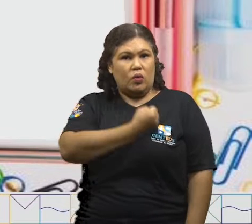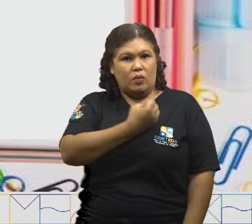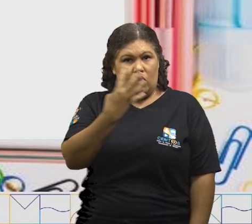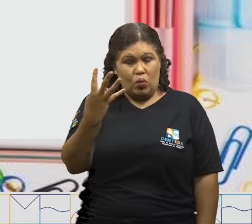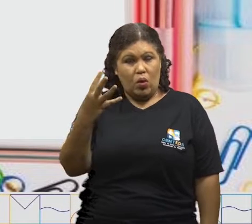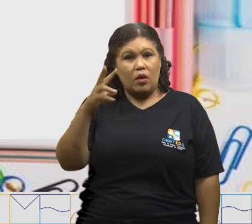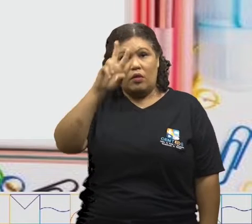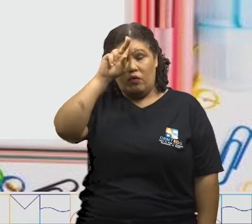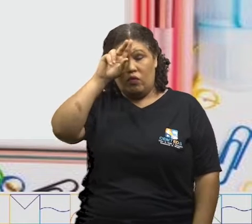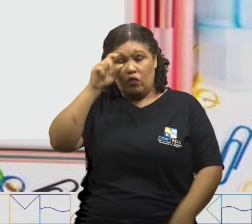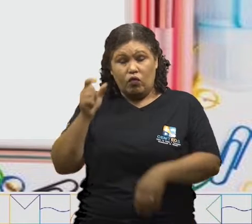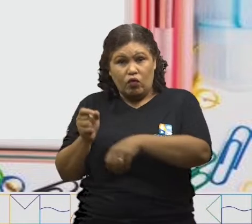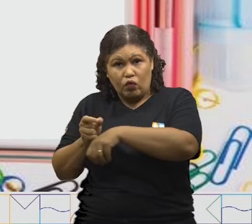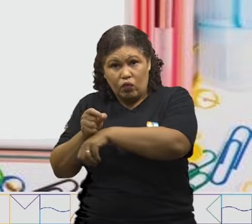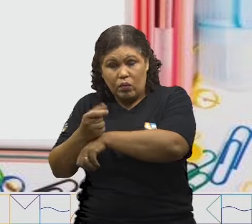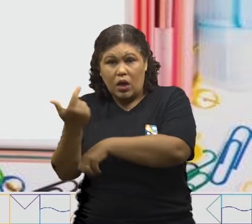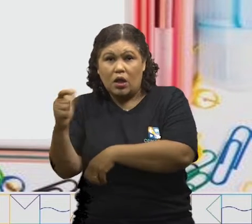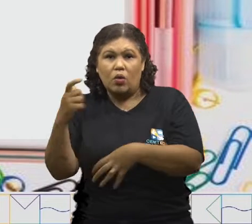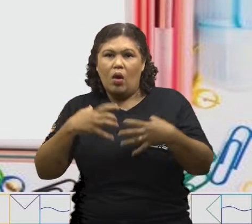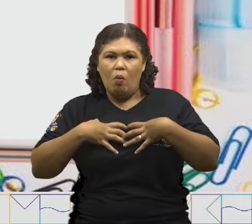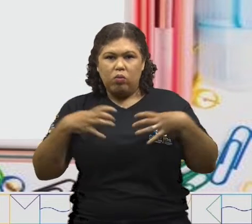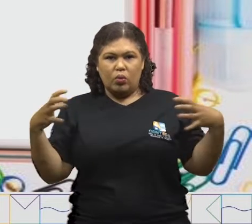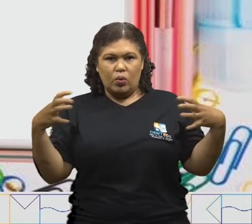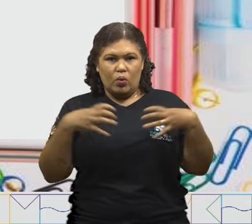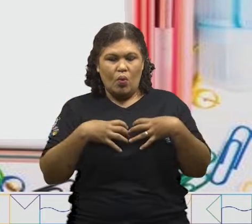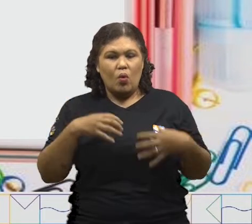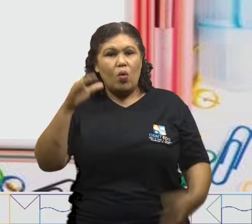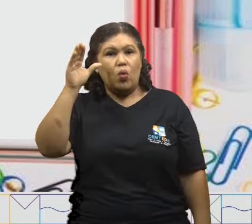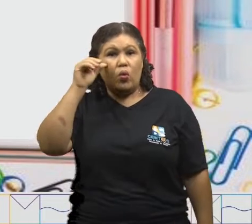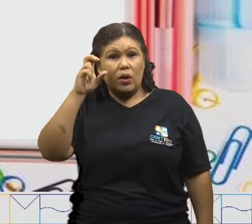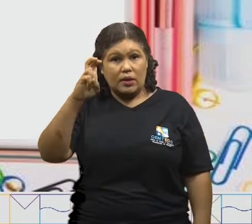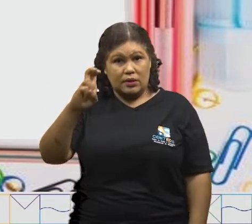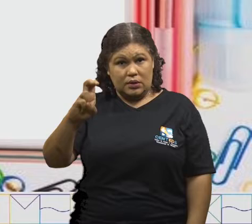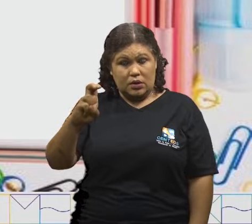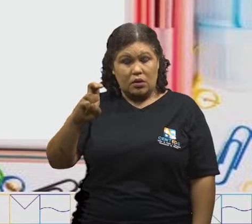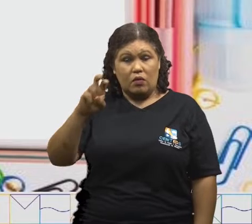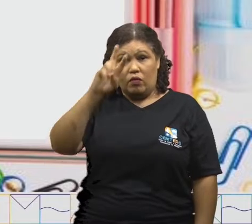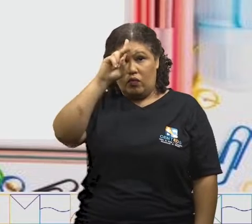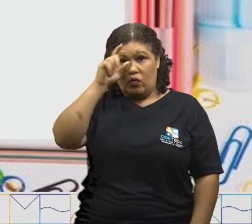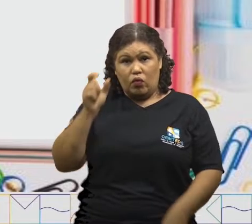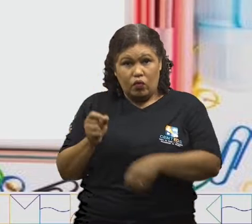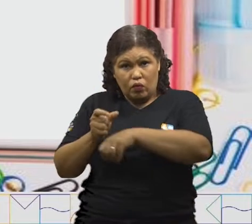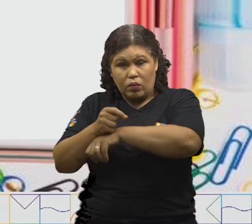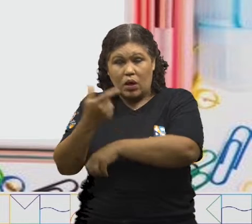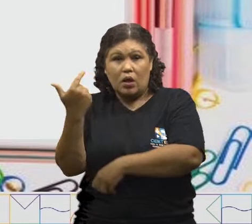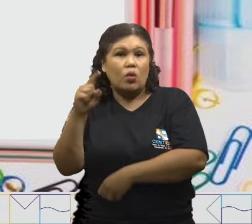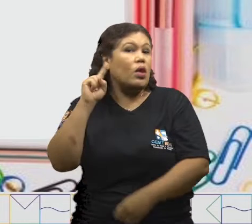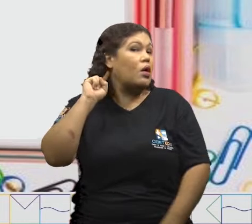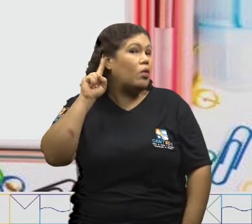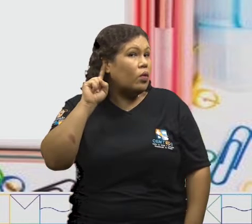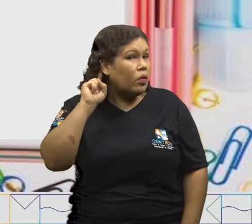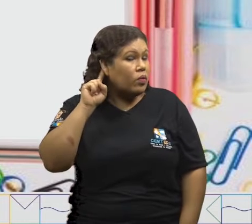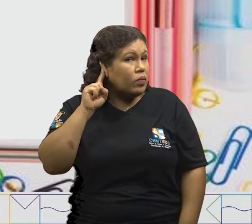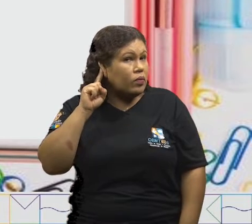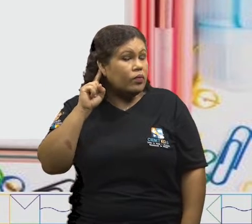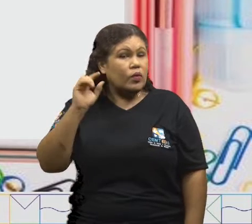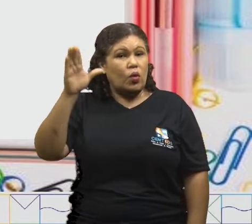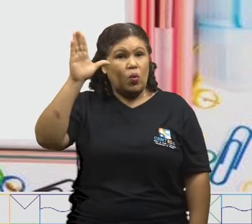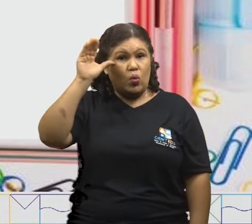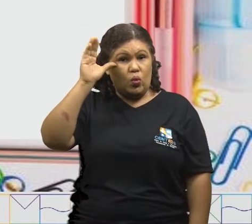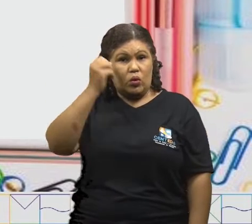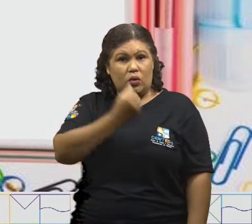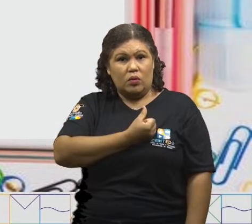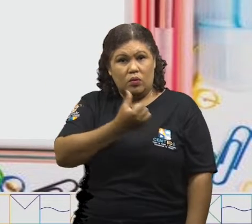formigas não têm pulmões. 5. As formigas não têm orelhas.